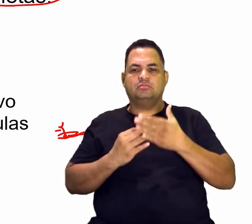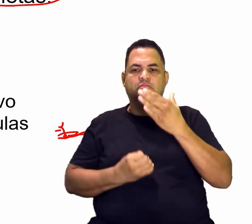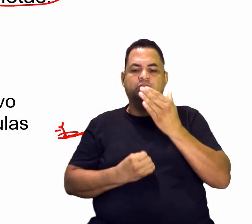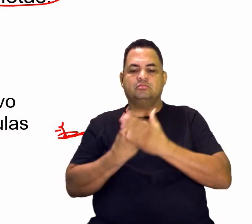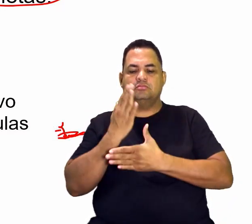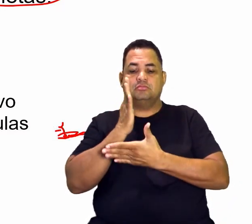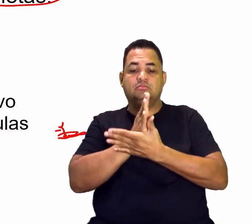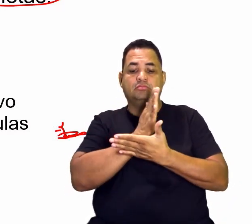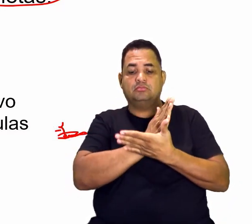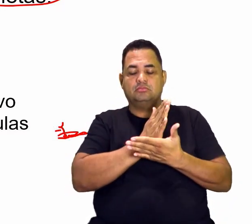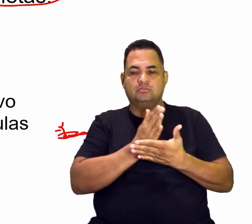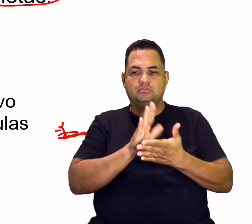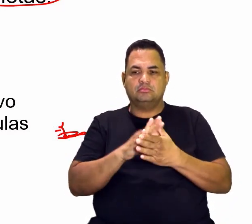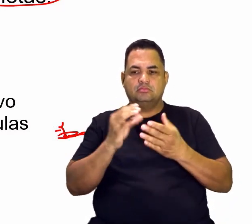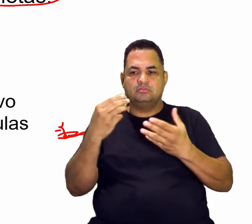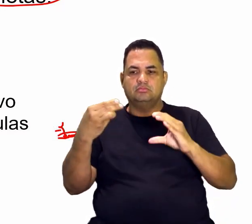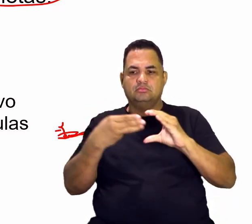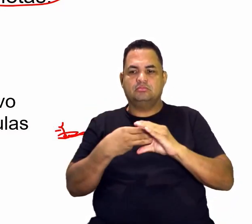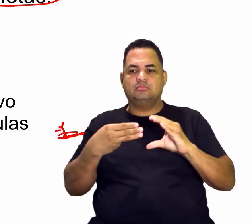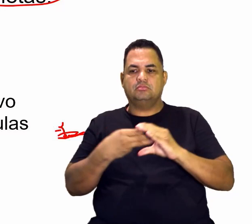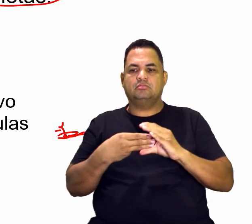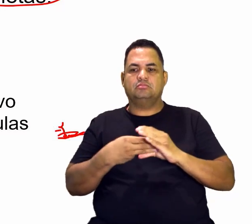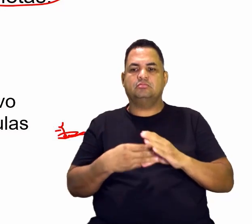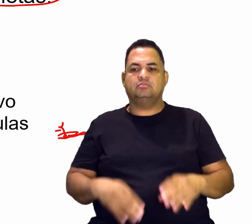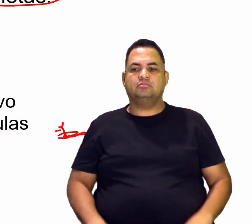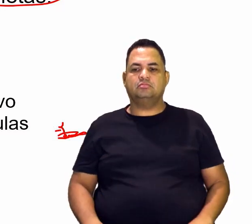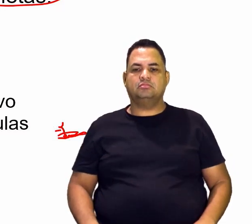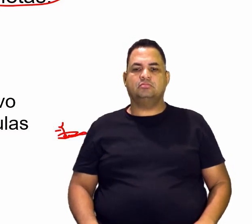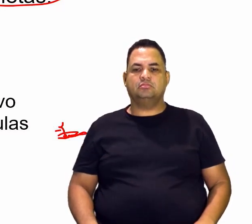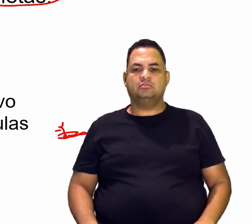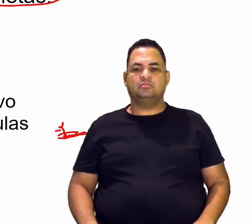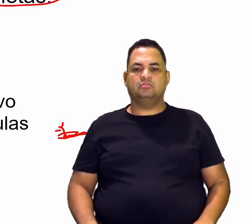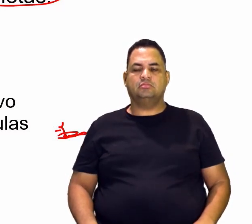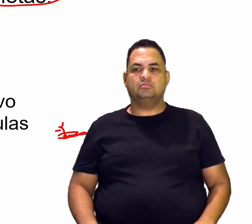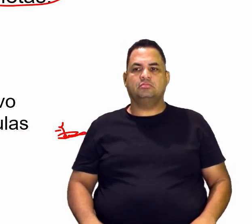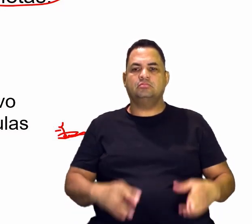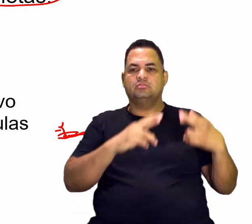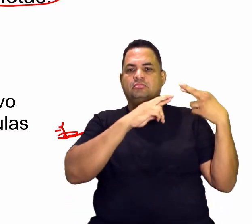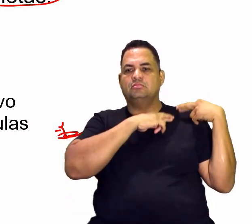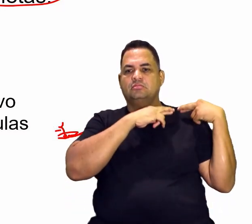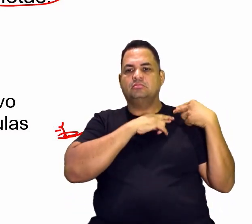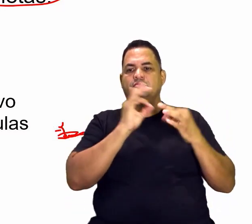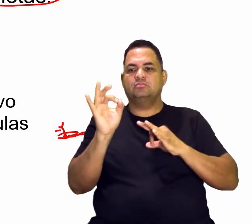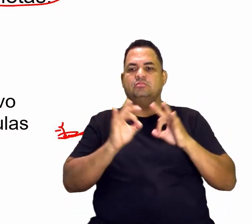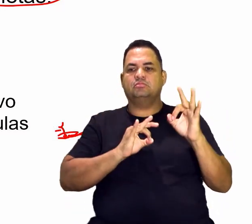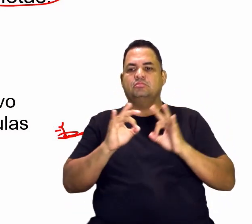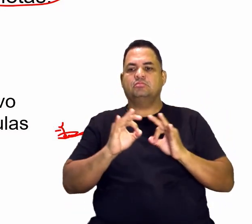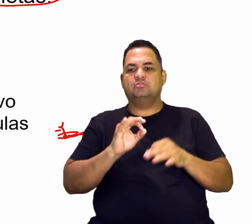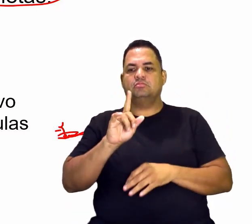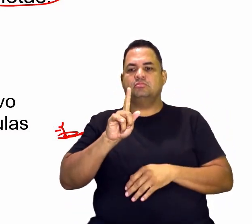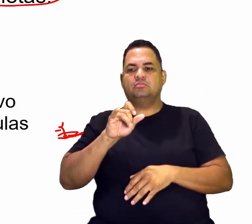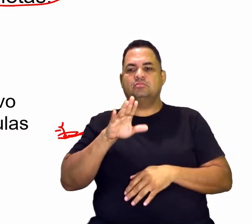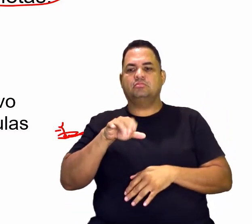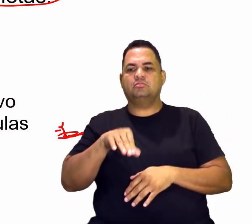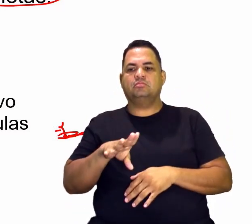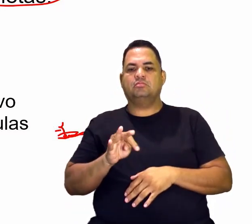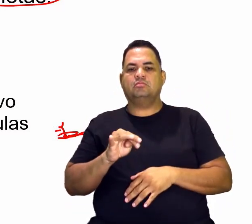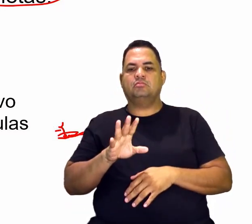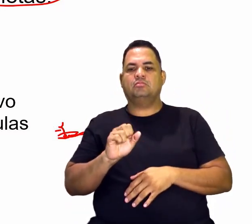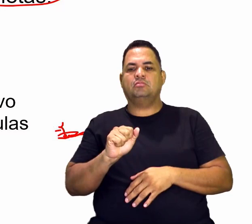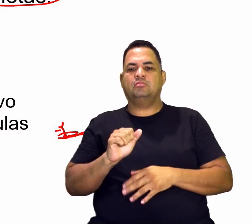divisão celular, né? Dessa meiose, e ela é responsável para formar gametas,